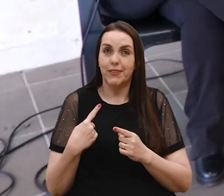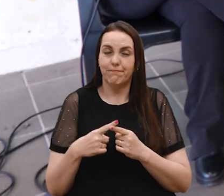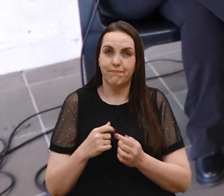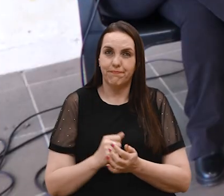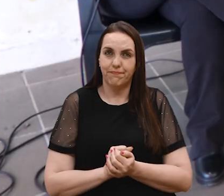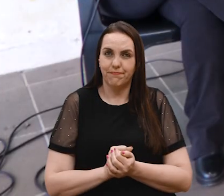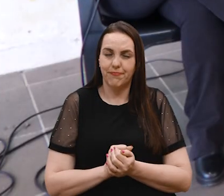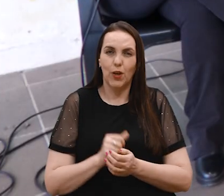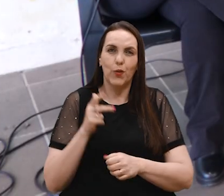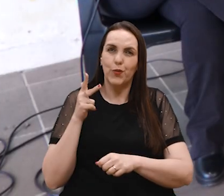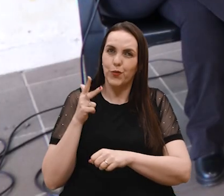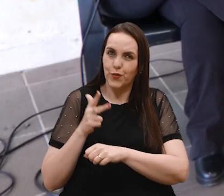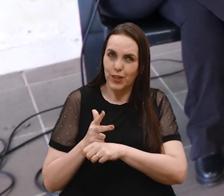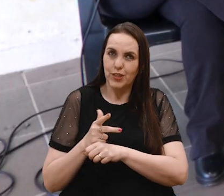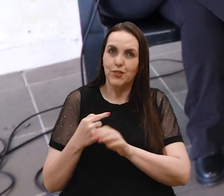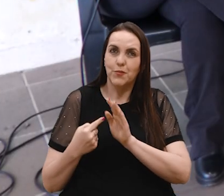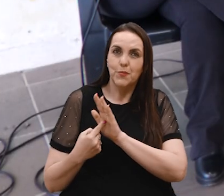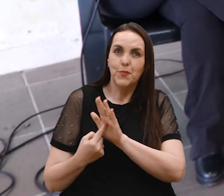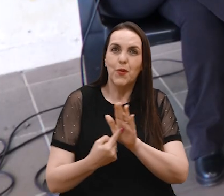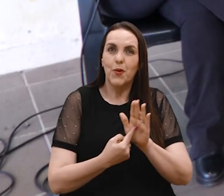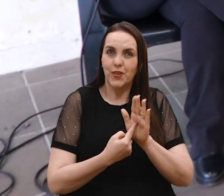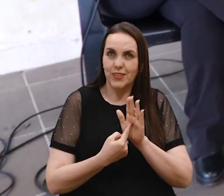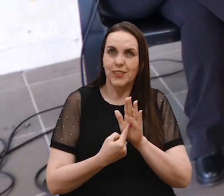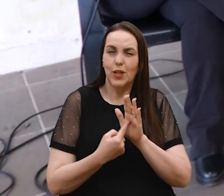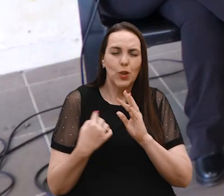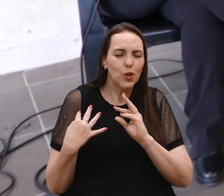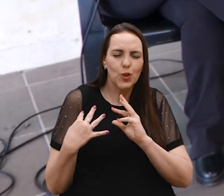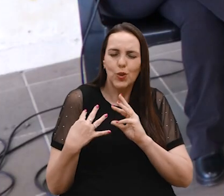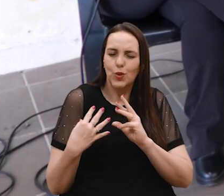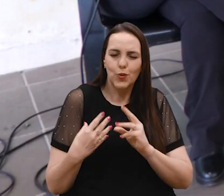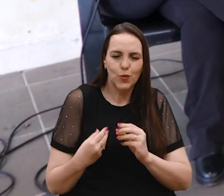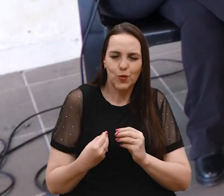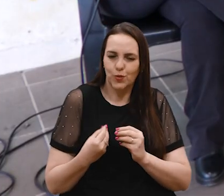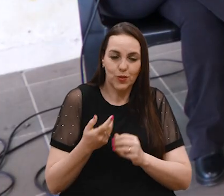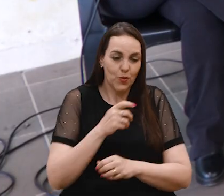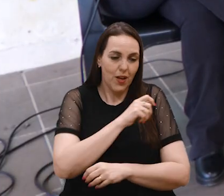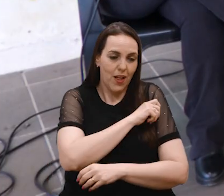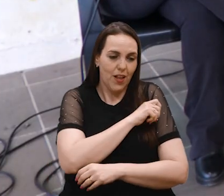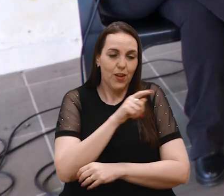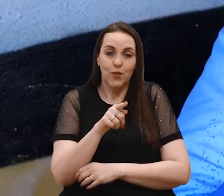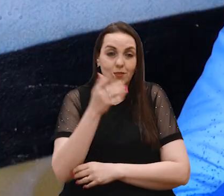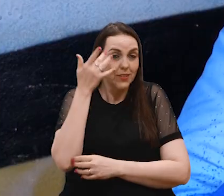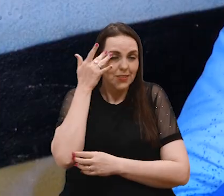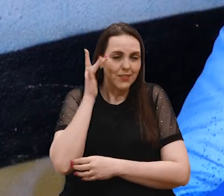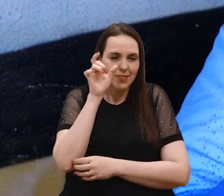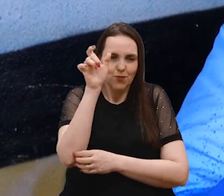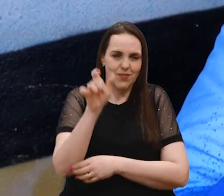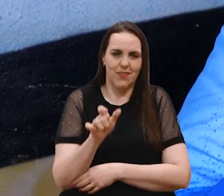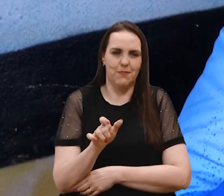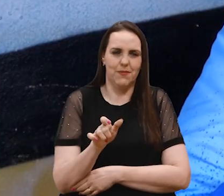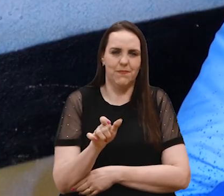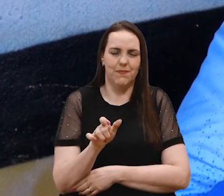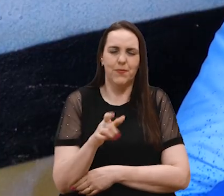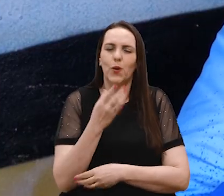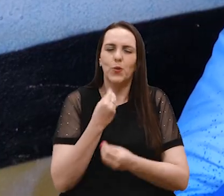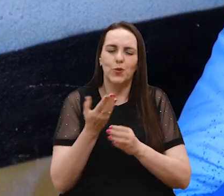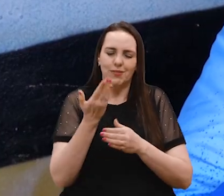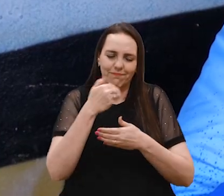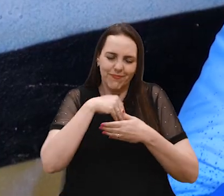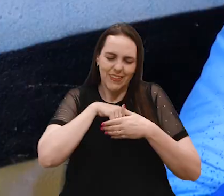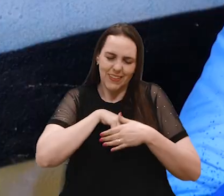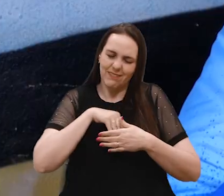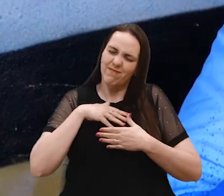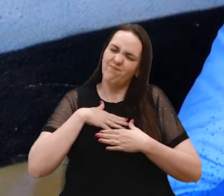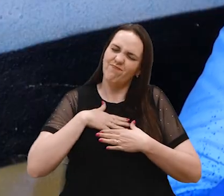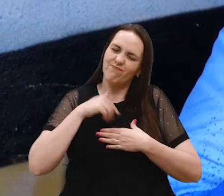quê? Porque o vídeo mostra tudo aquilo do nosso aluno que a gente não sabe. Tudo aquilo que tem por